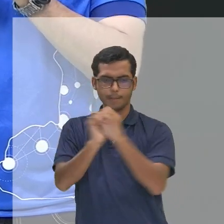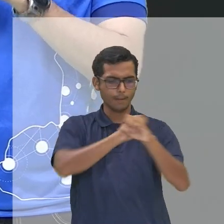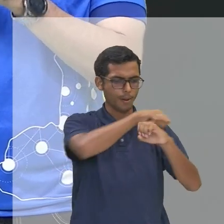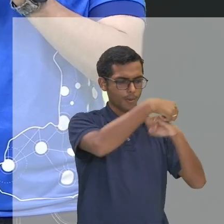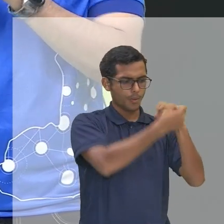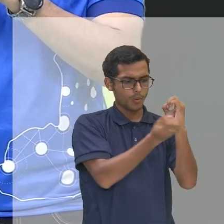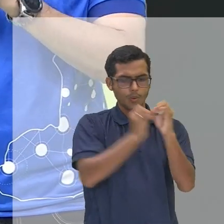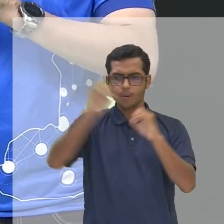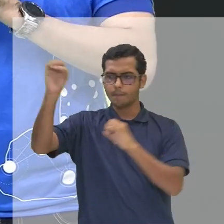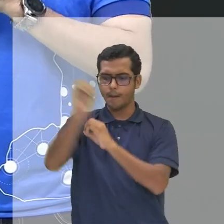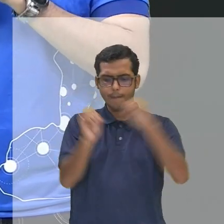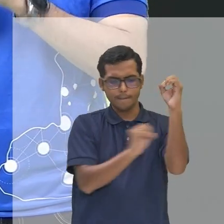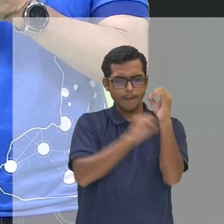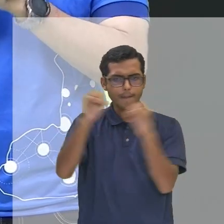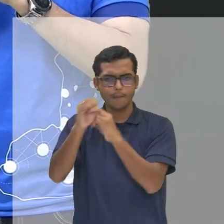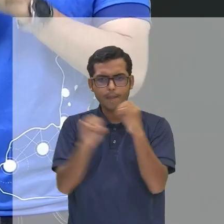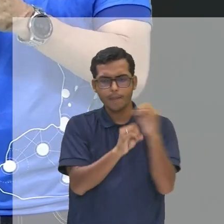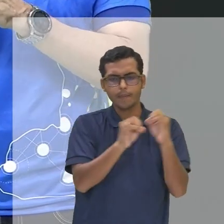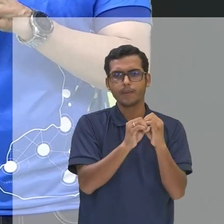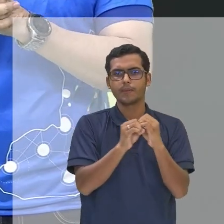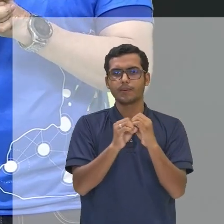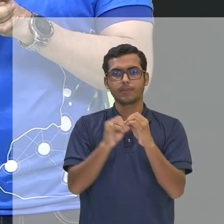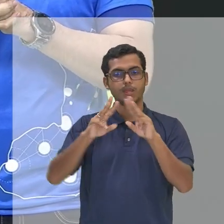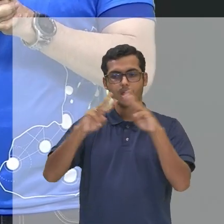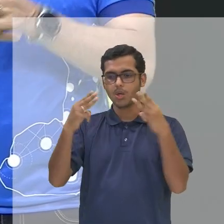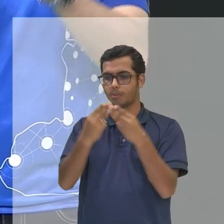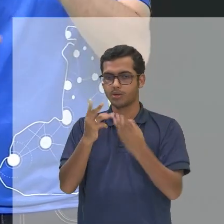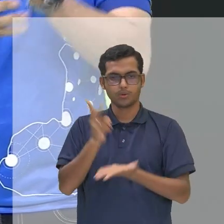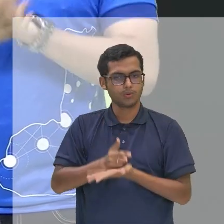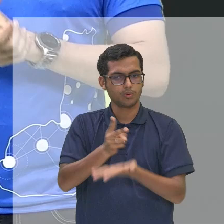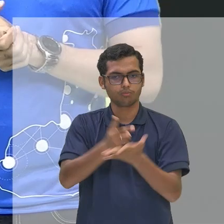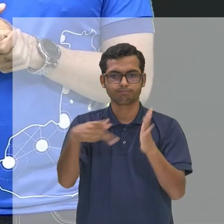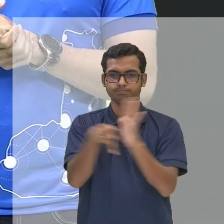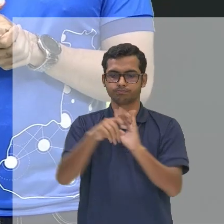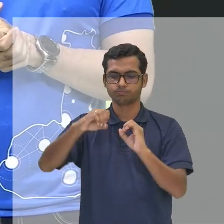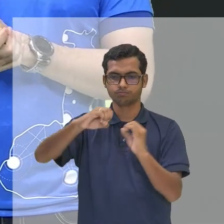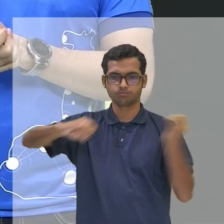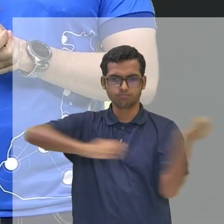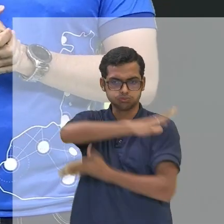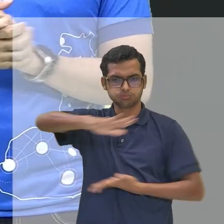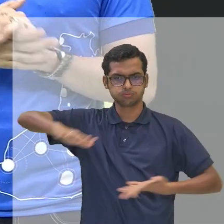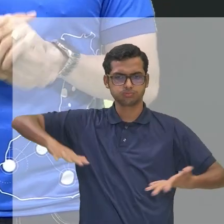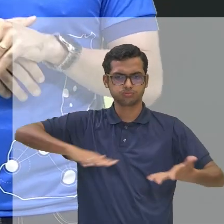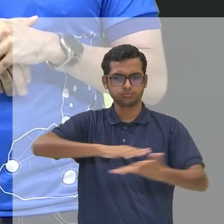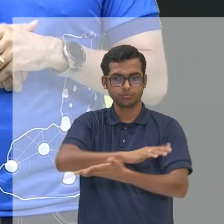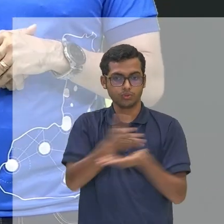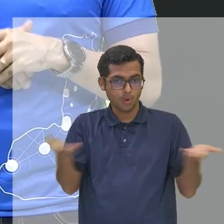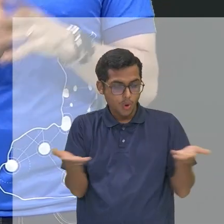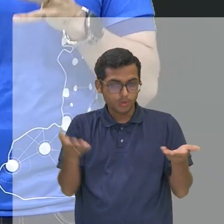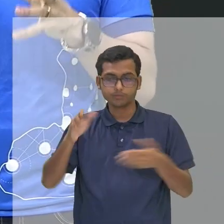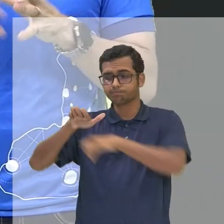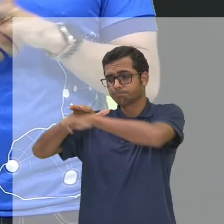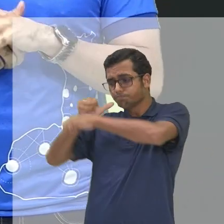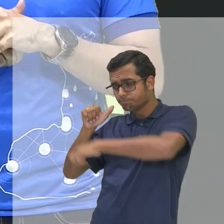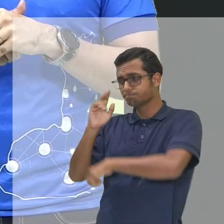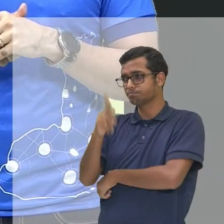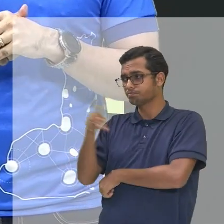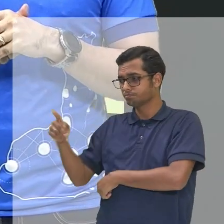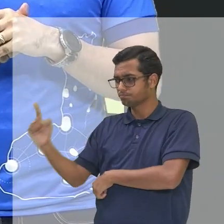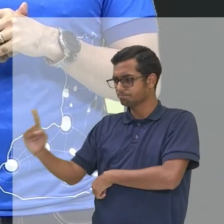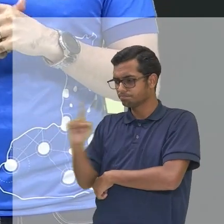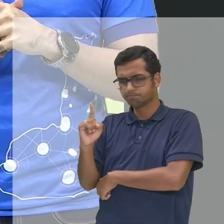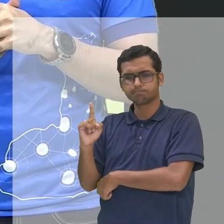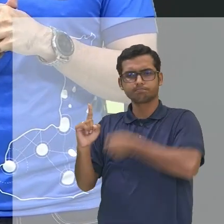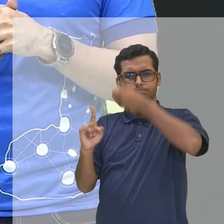elas ainda permanecem no nosso universo. Mas eu convidei hoje um professor para estar falando para vocês